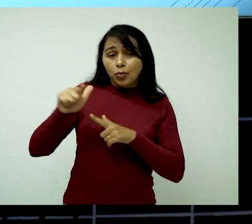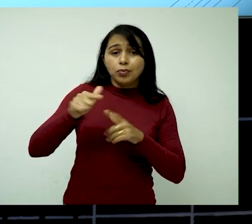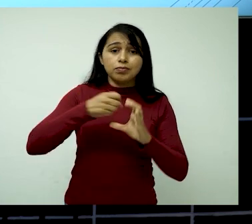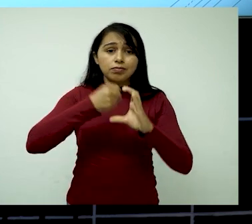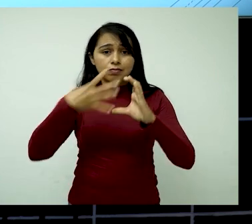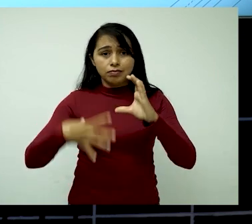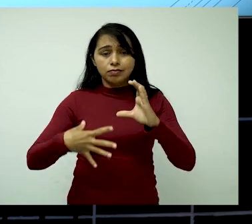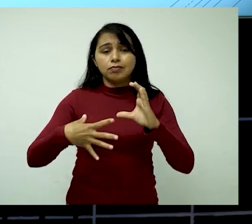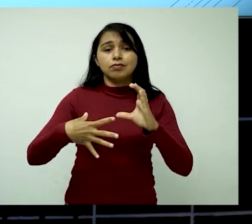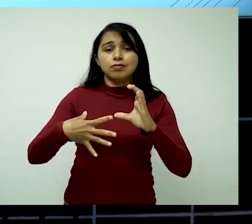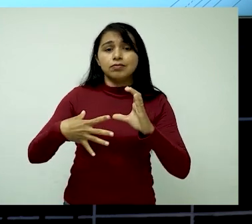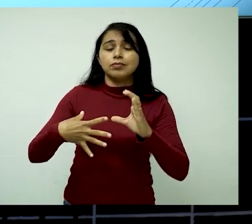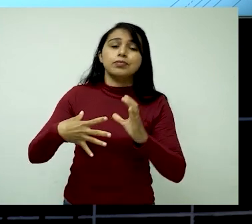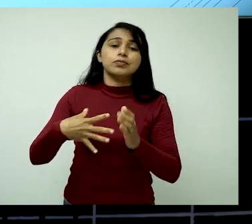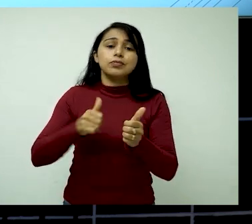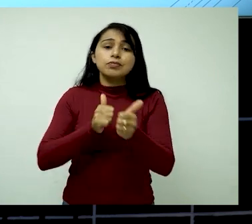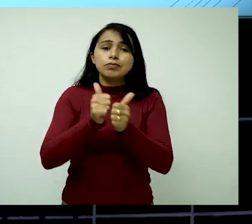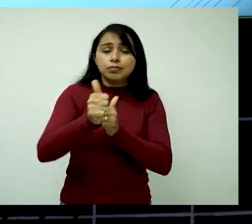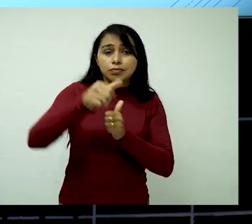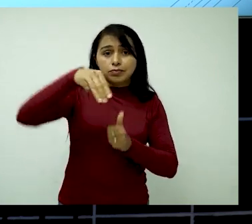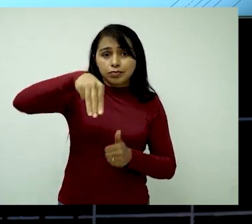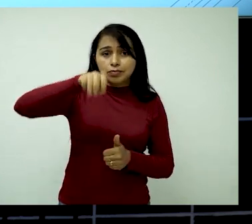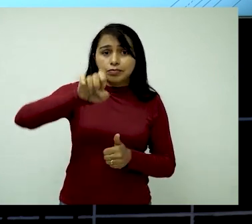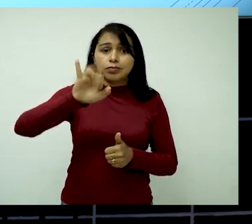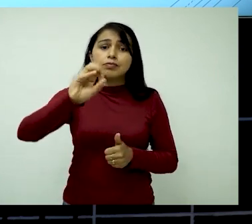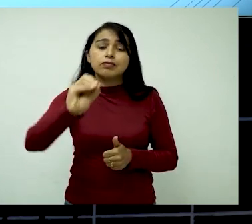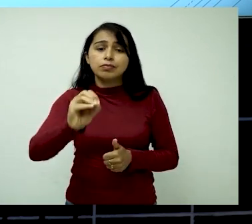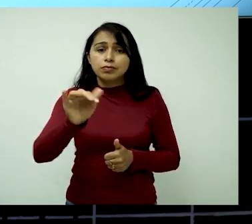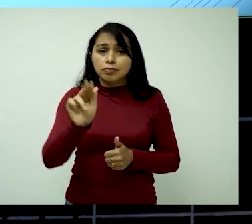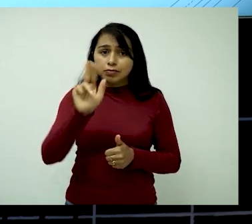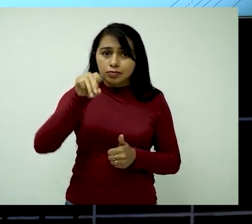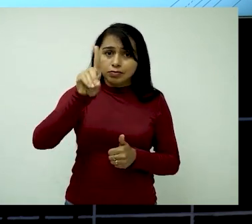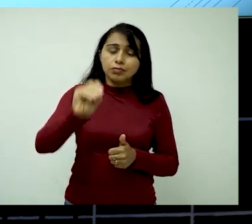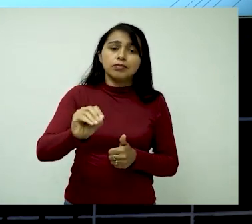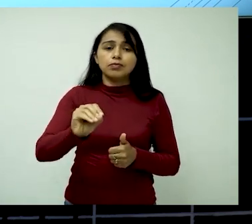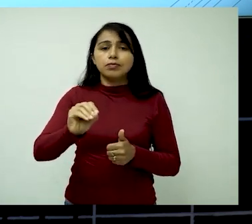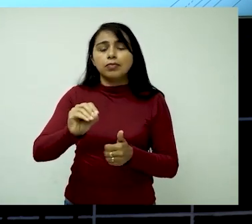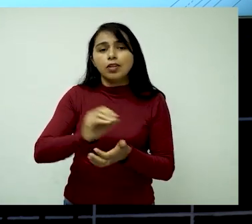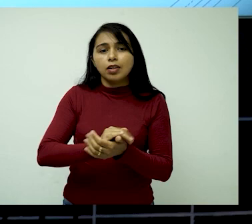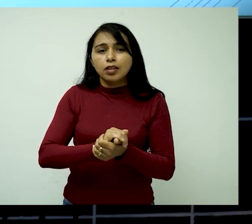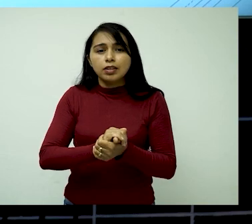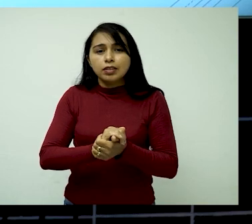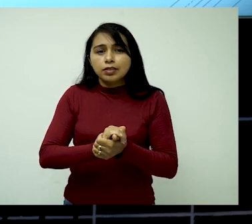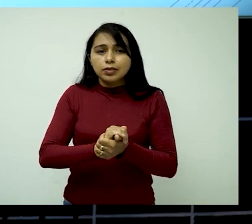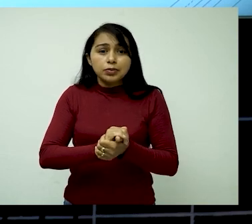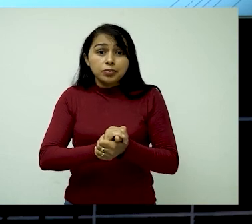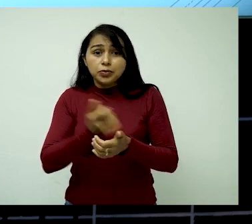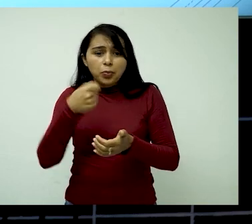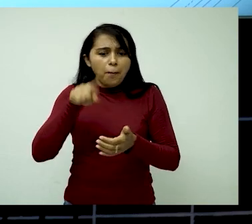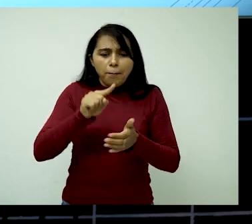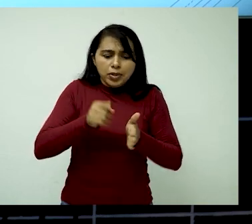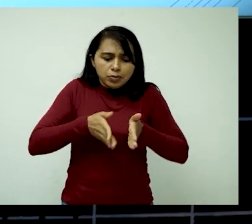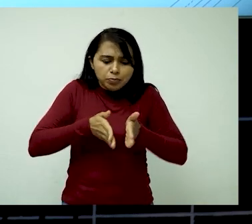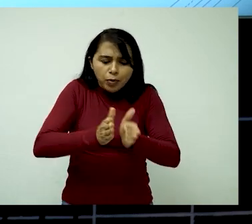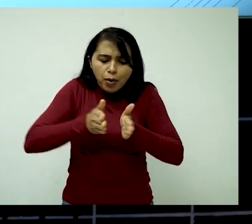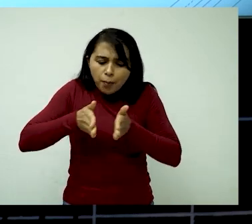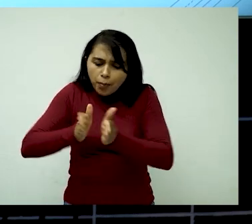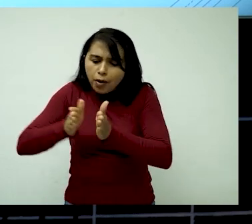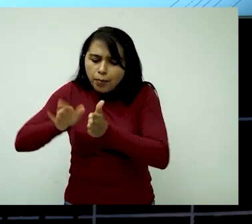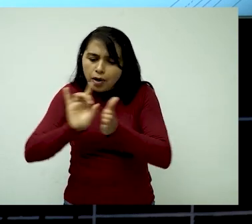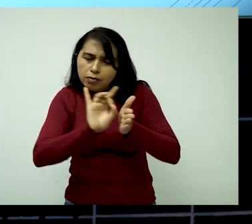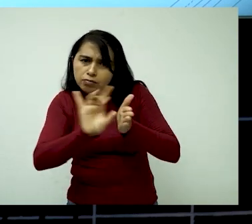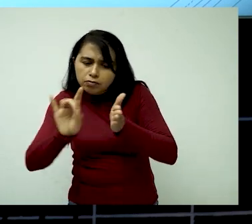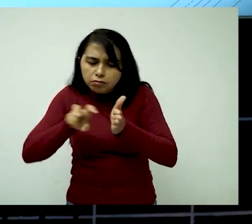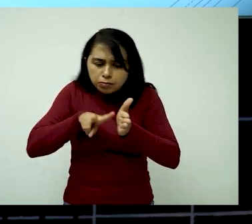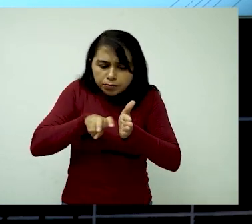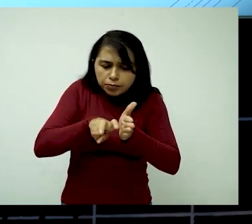esforço. E uma outra característica das provas, pessoal, de meio fundo, é que elas não são totalmente balizadas. Os atletas eles